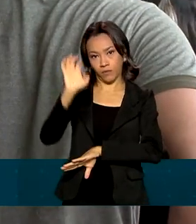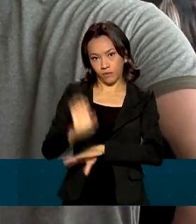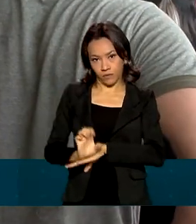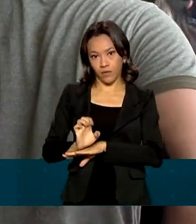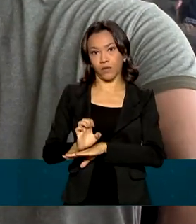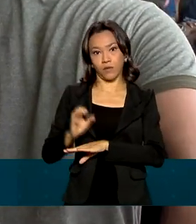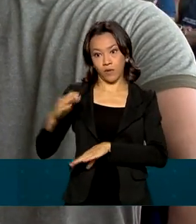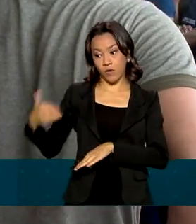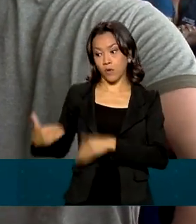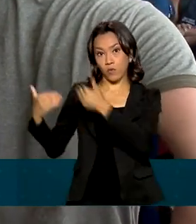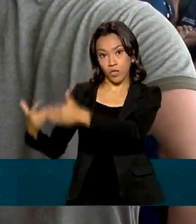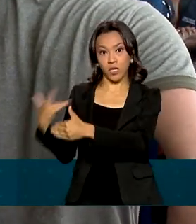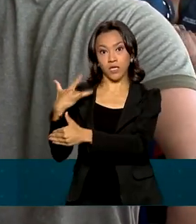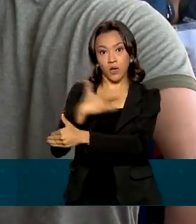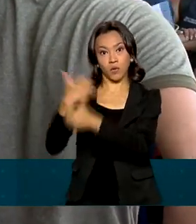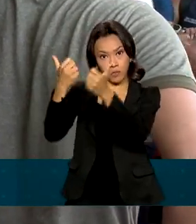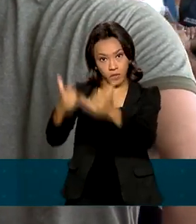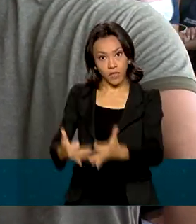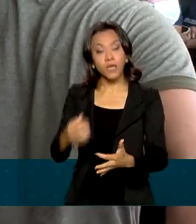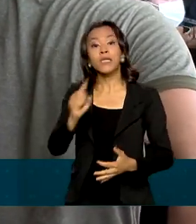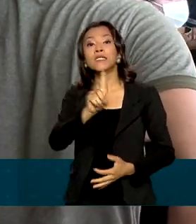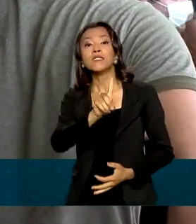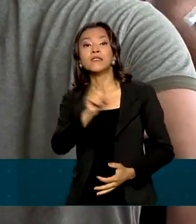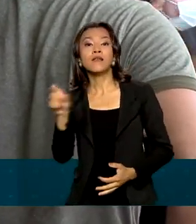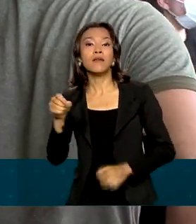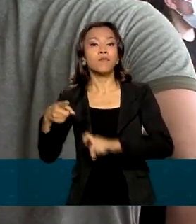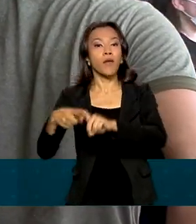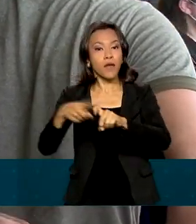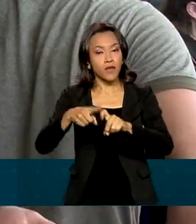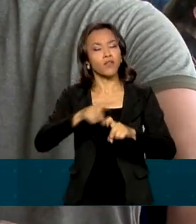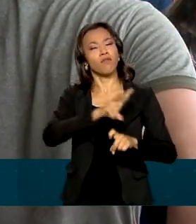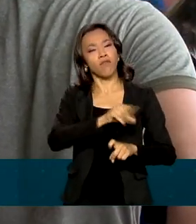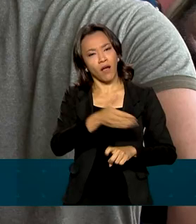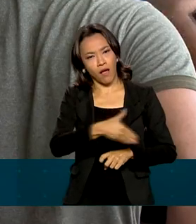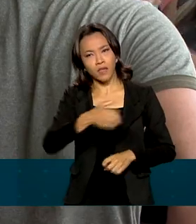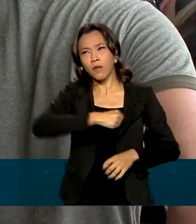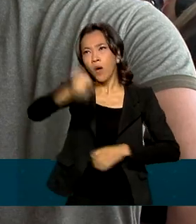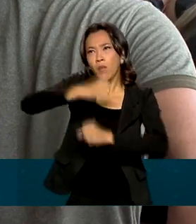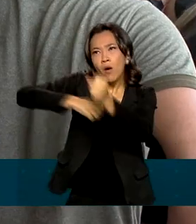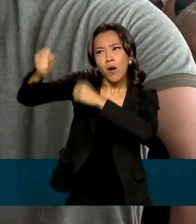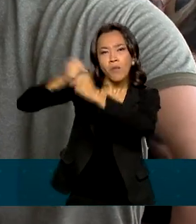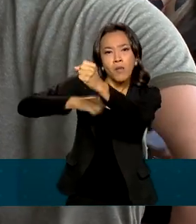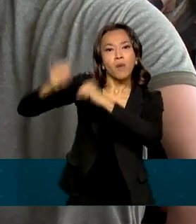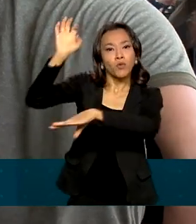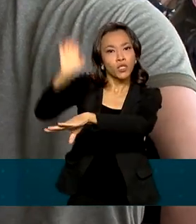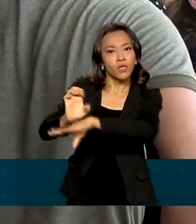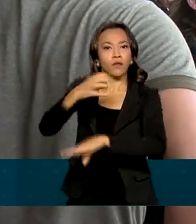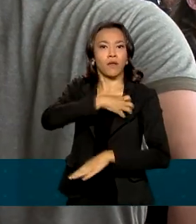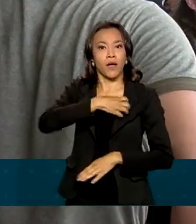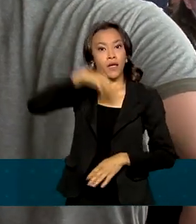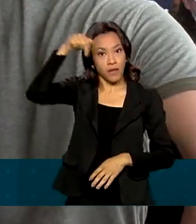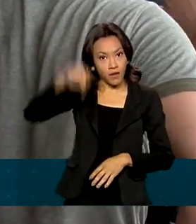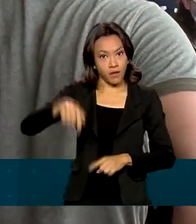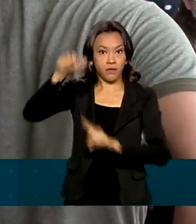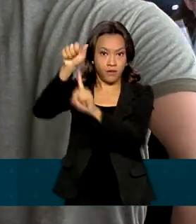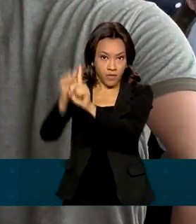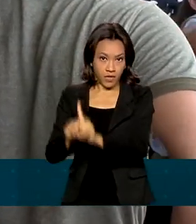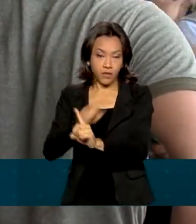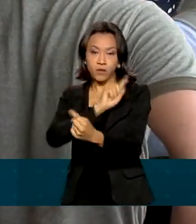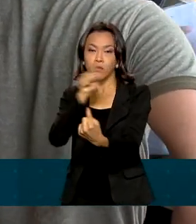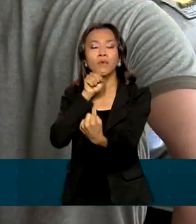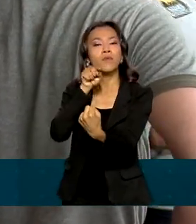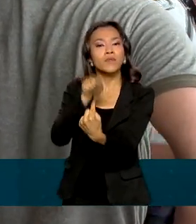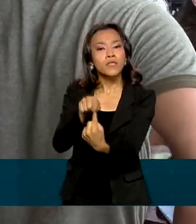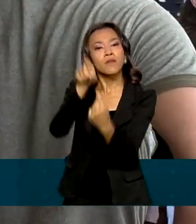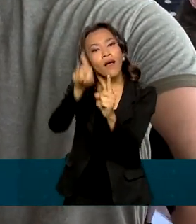o Ministério, mais de 100 médicos devem ser encaminhados aqui para a Bahia ainda este mês. O objetivo